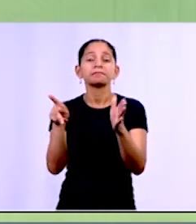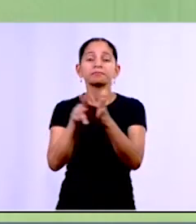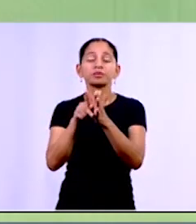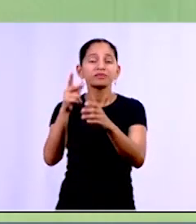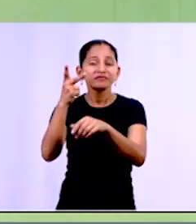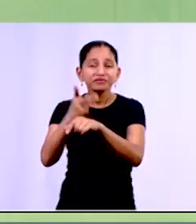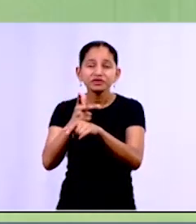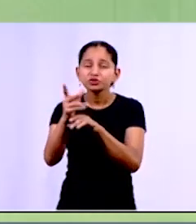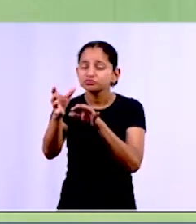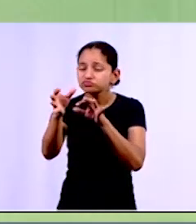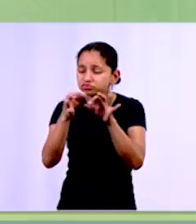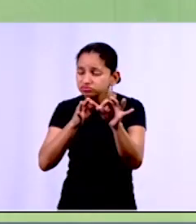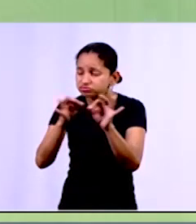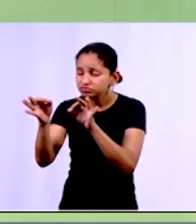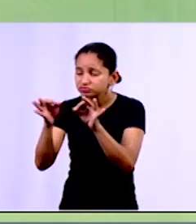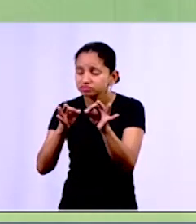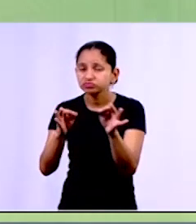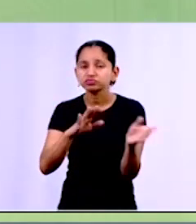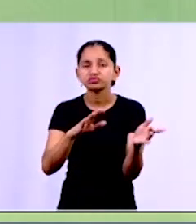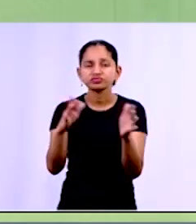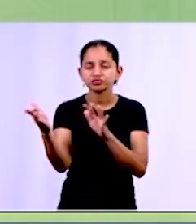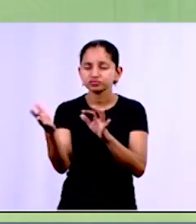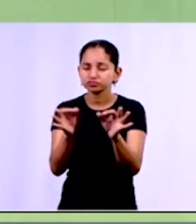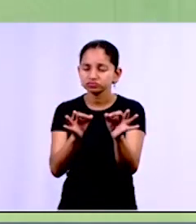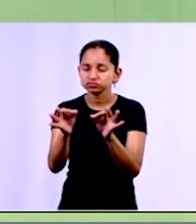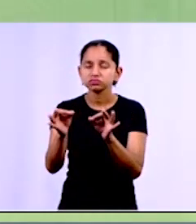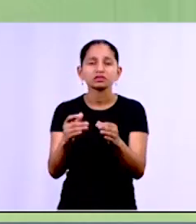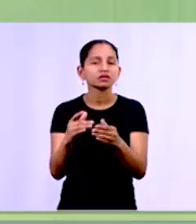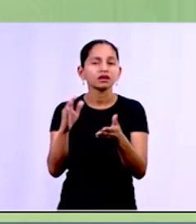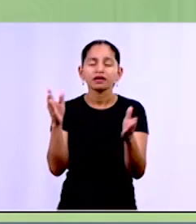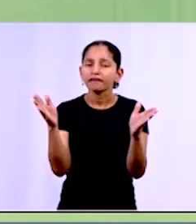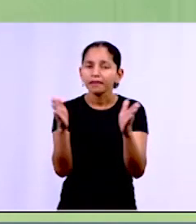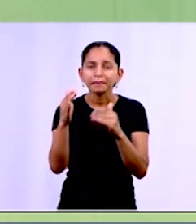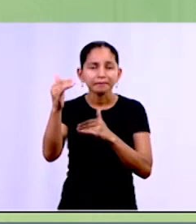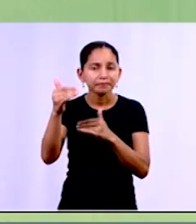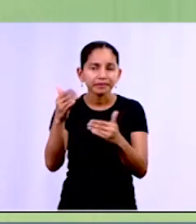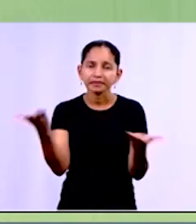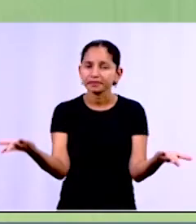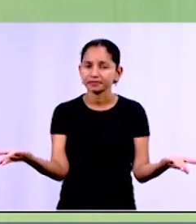vídeo. Gente, é muita coisa. Um computadorzinho desse tamanho, um workstation, né?